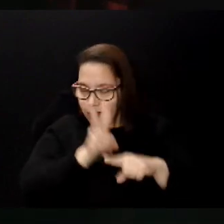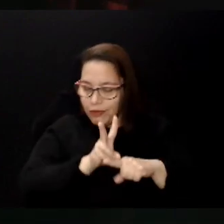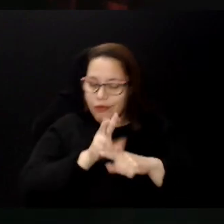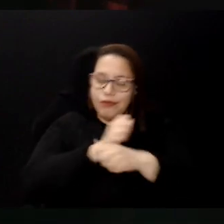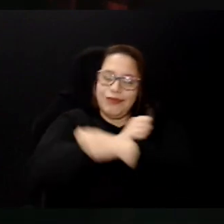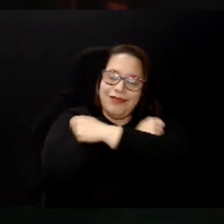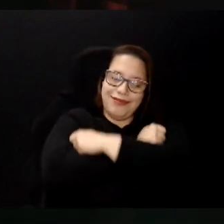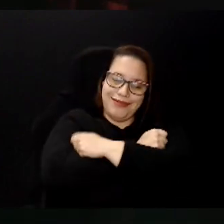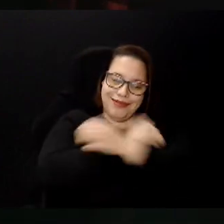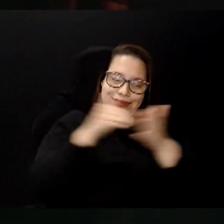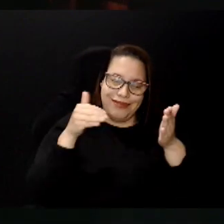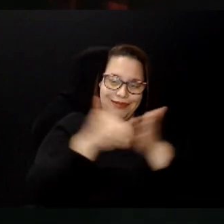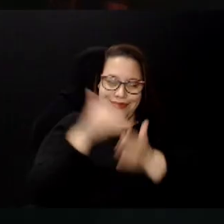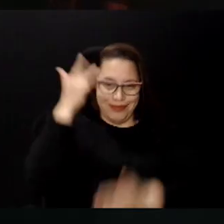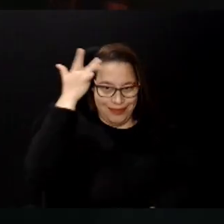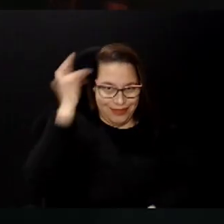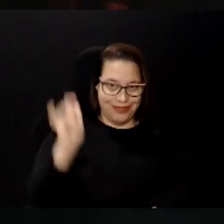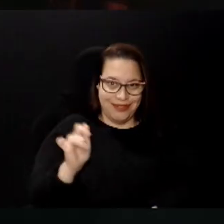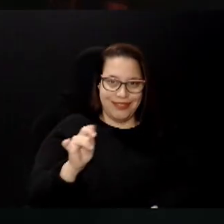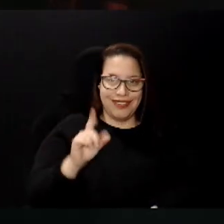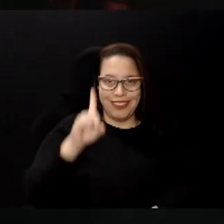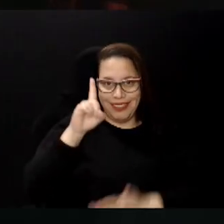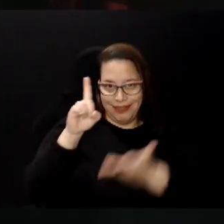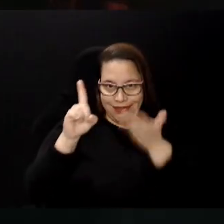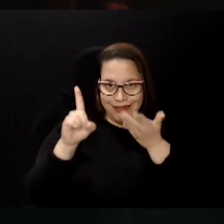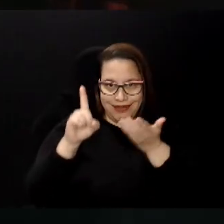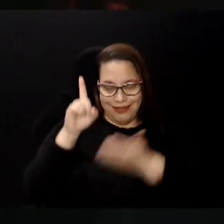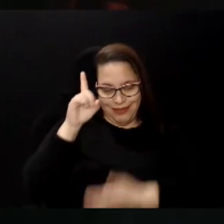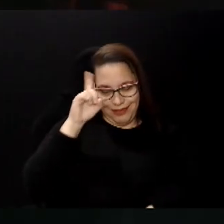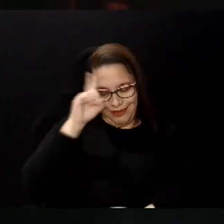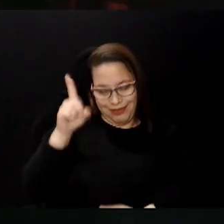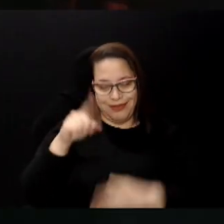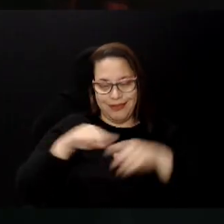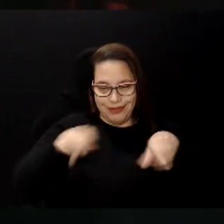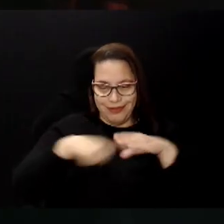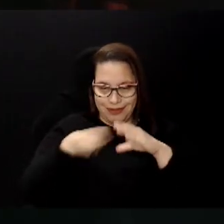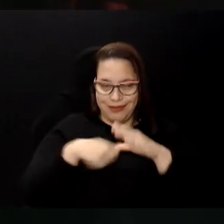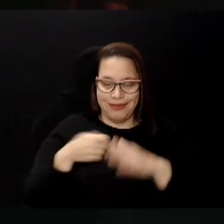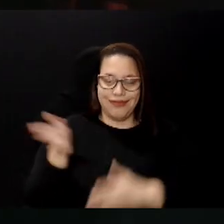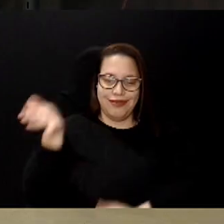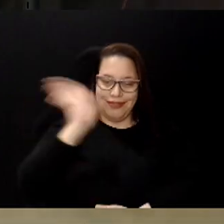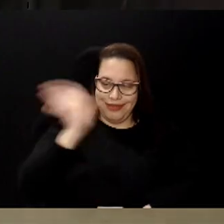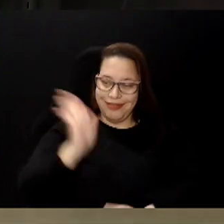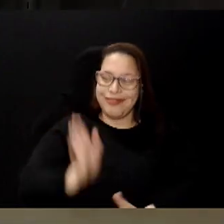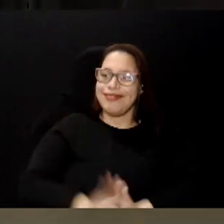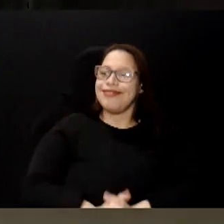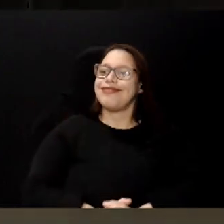até amanhã, se Deus quiser, em mais uma edição do nosso Estúdio Câmara. Valeu, tchau, tchau.